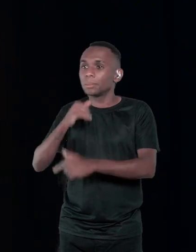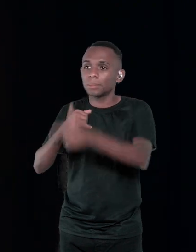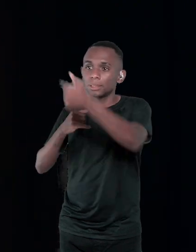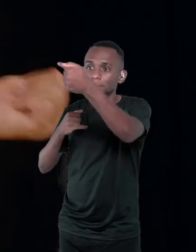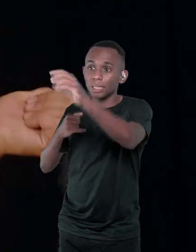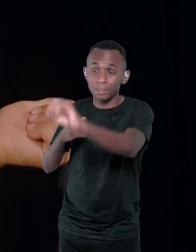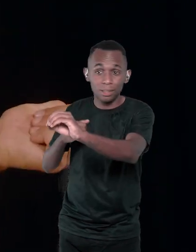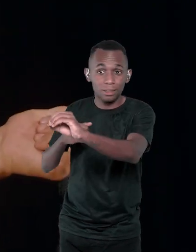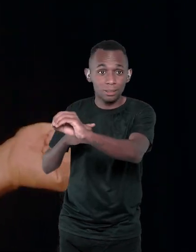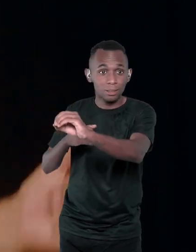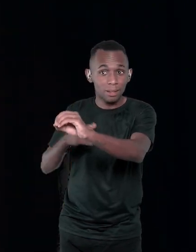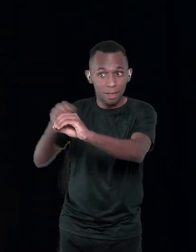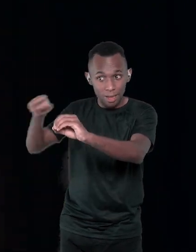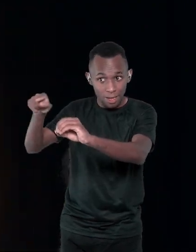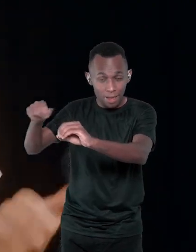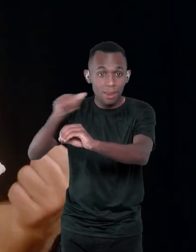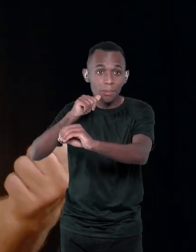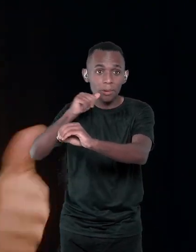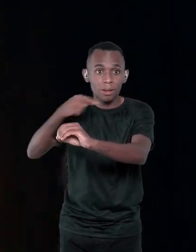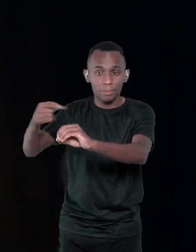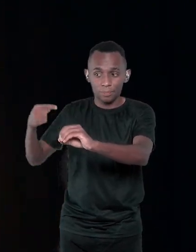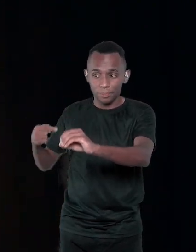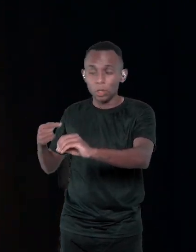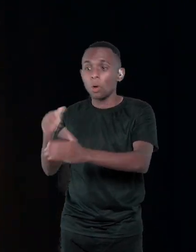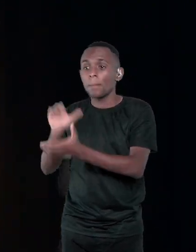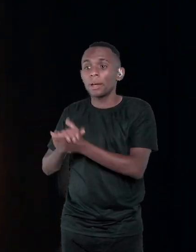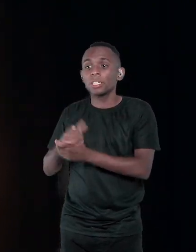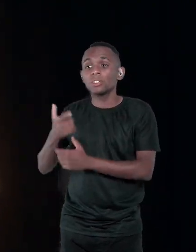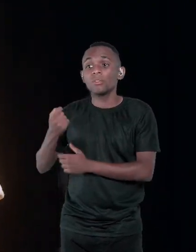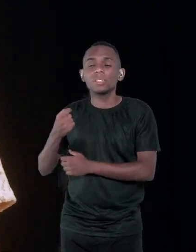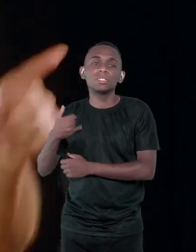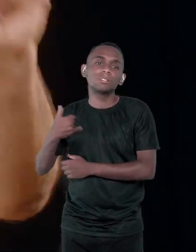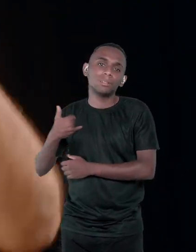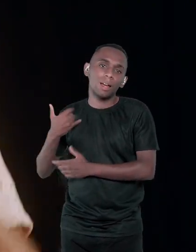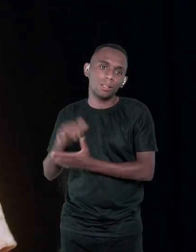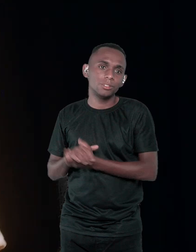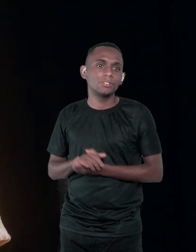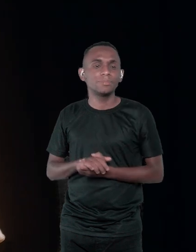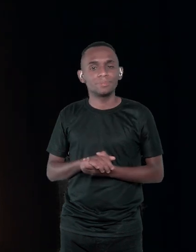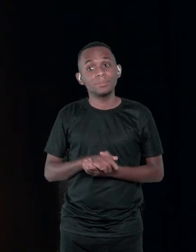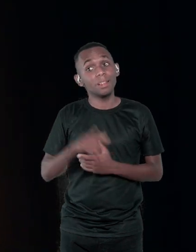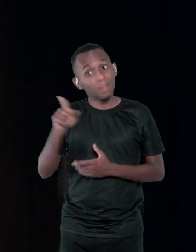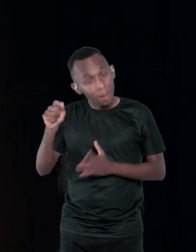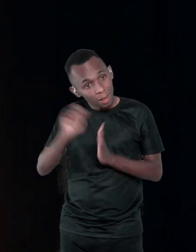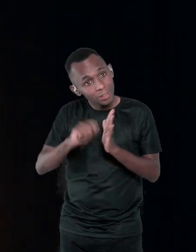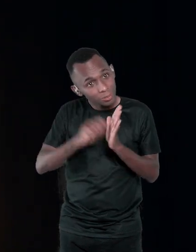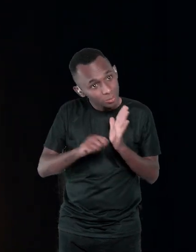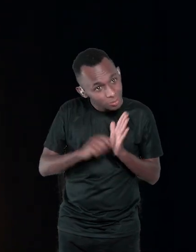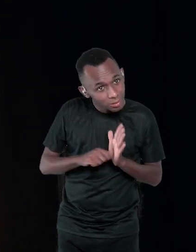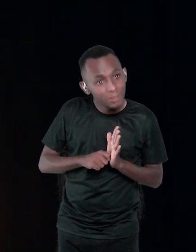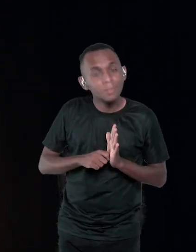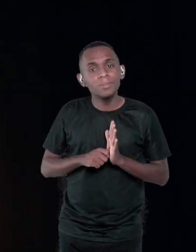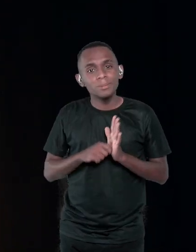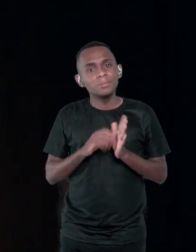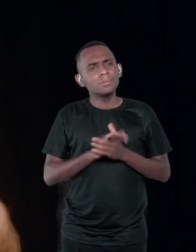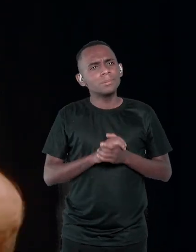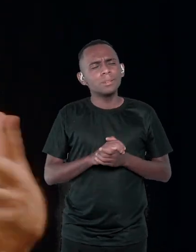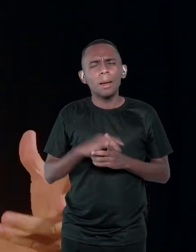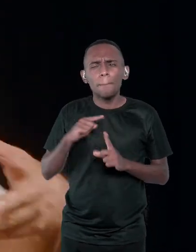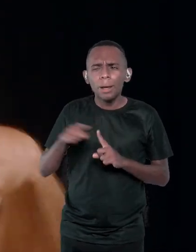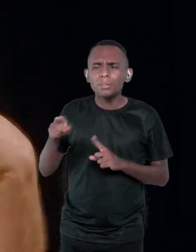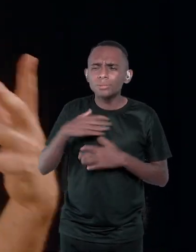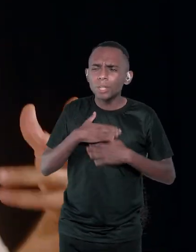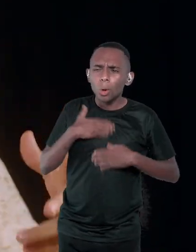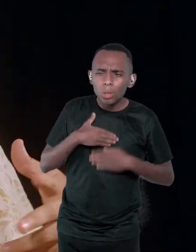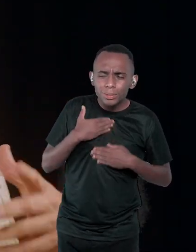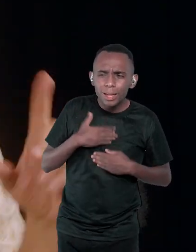20. Né? Tudo bem. E aí, está lá no livro, e ela fala... Eu falei, mas você gostava